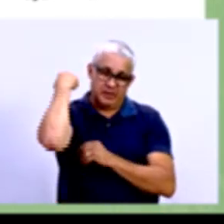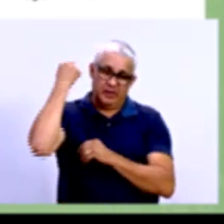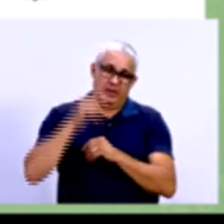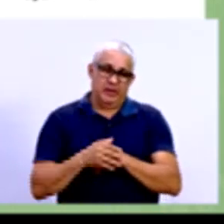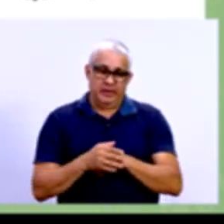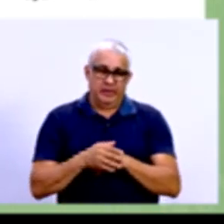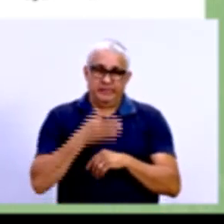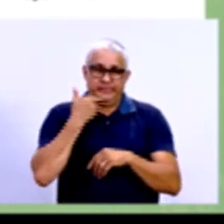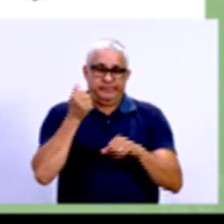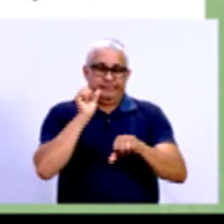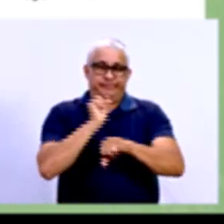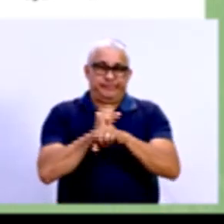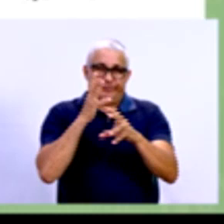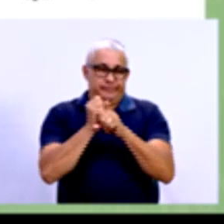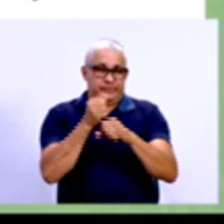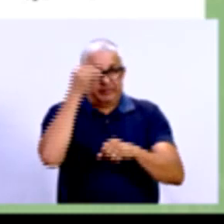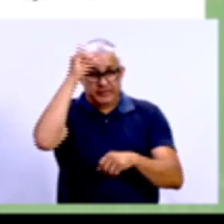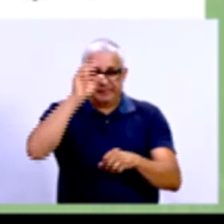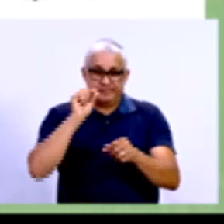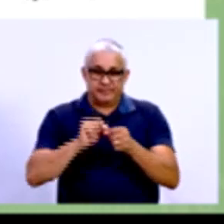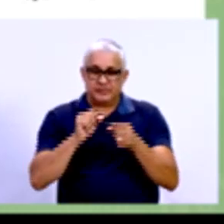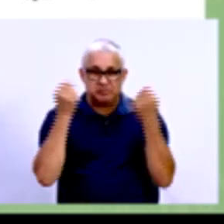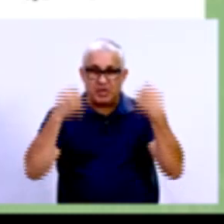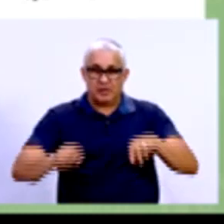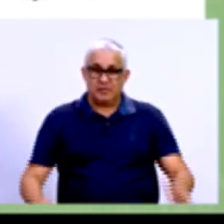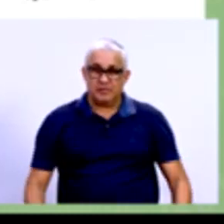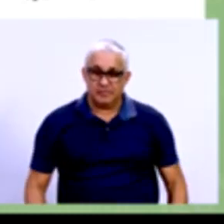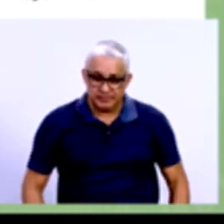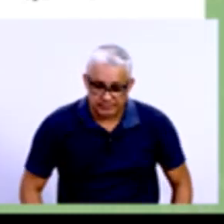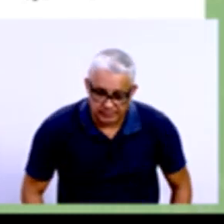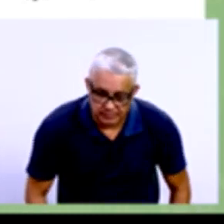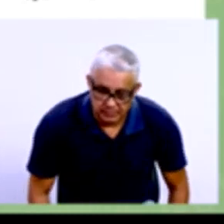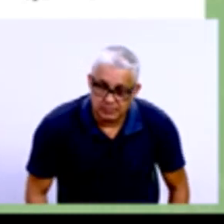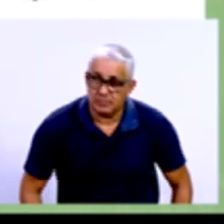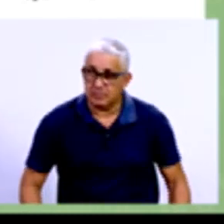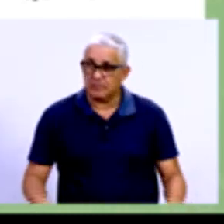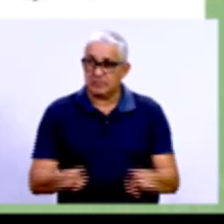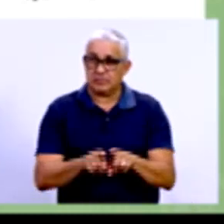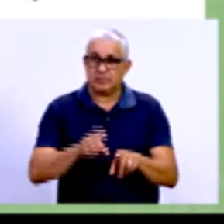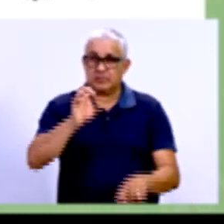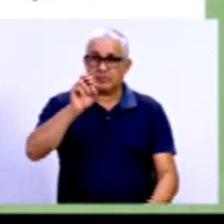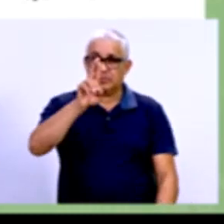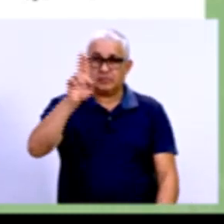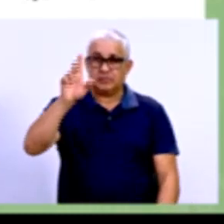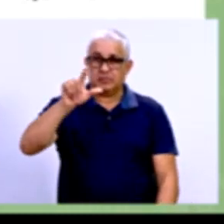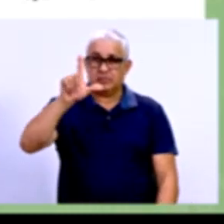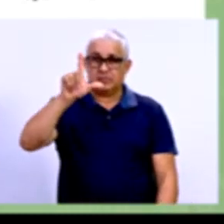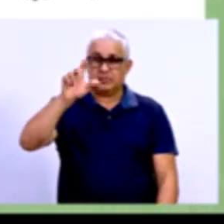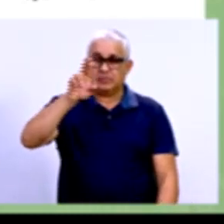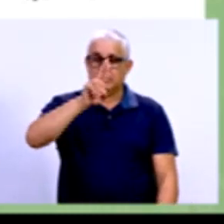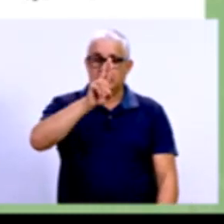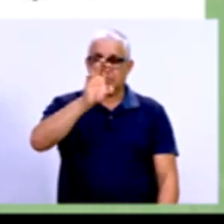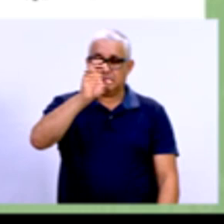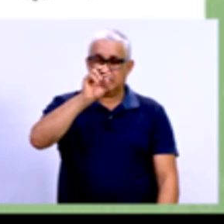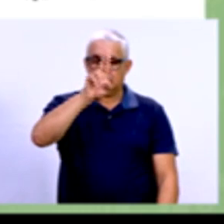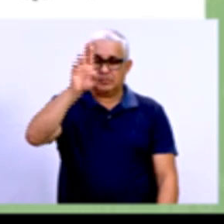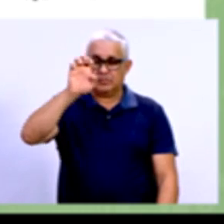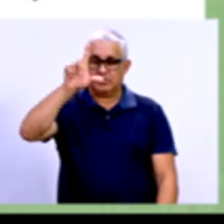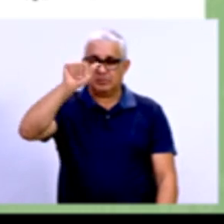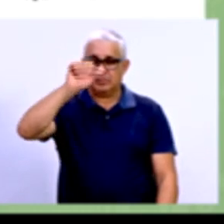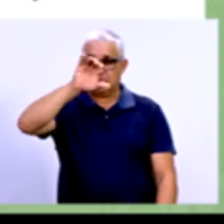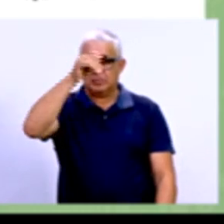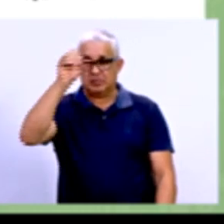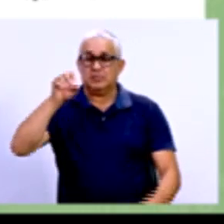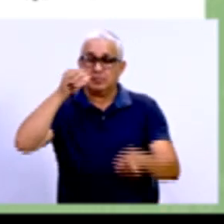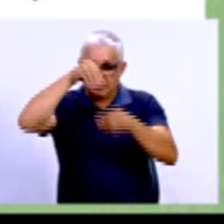nem fazer cálculo, tá? E quando a gente fala da correlação, a gente entra dentro do coeficiente, né? E o